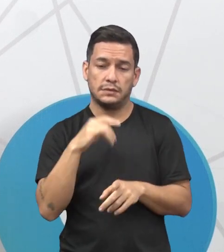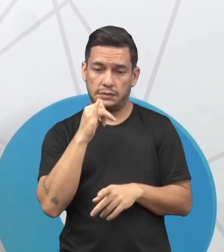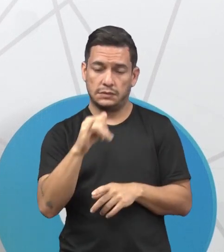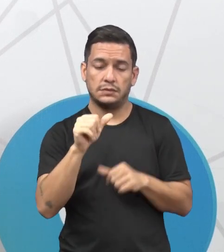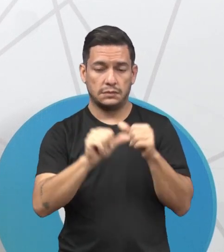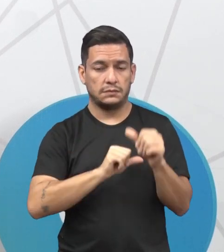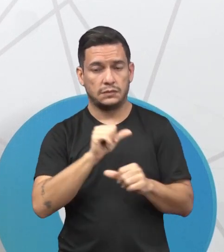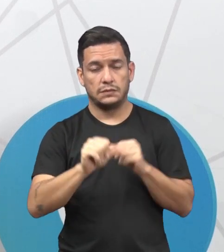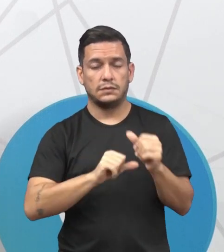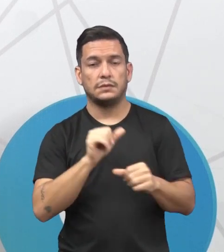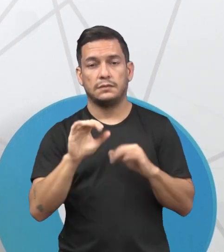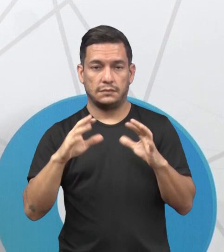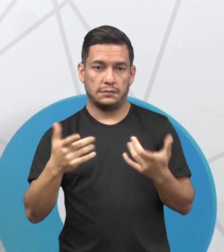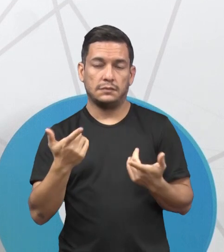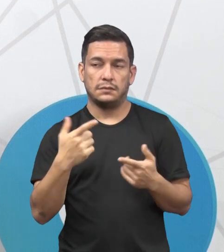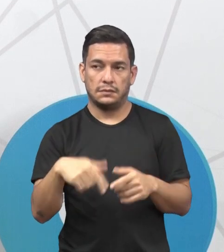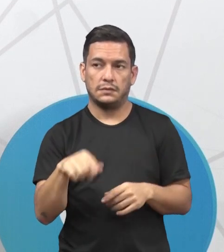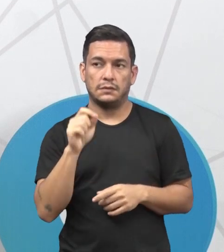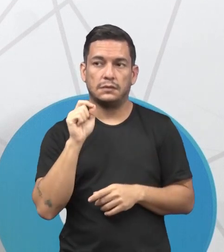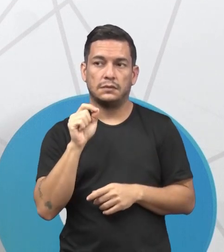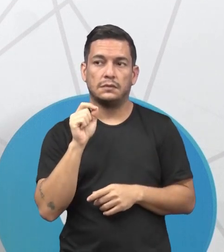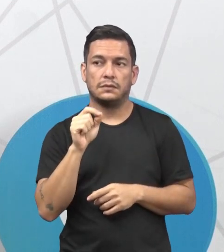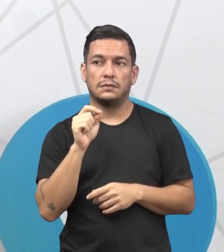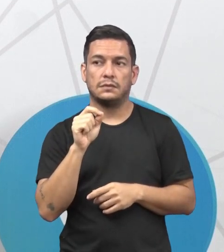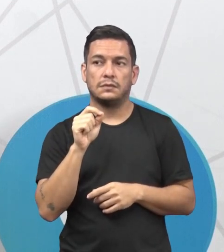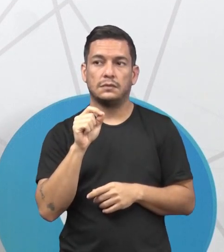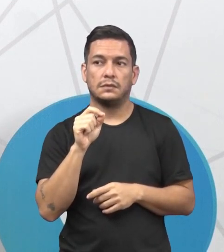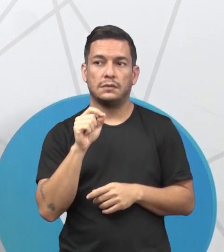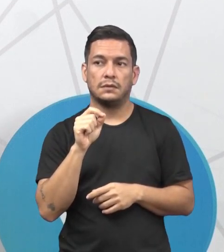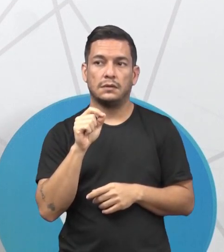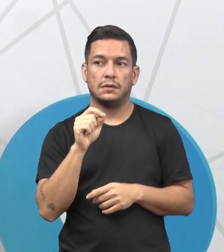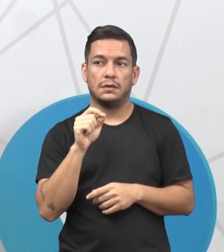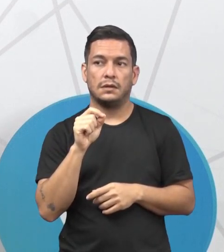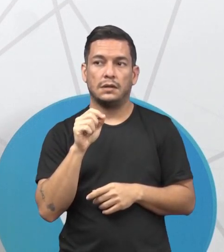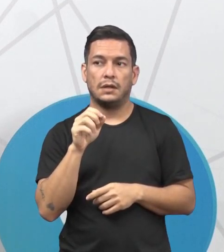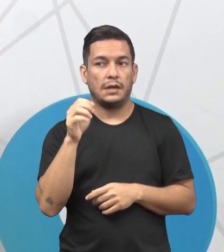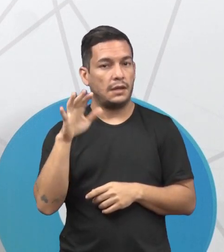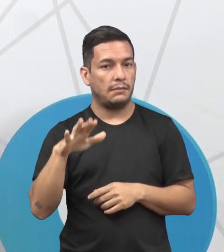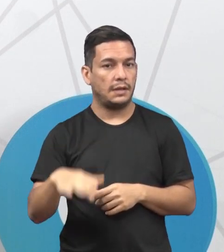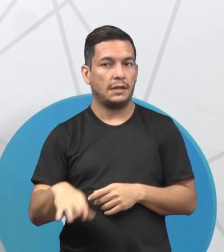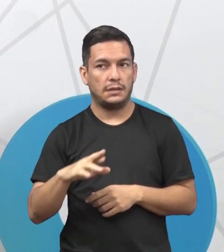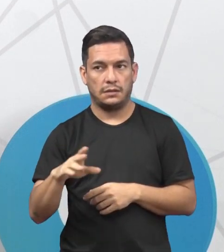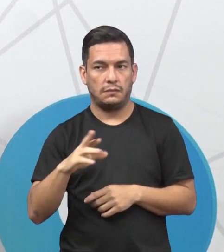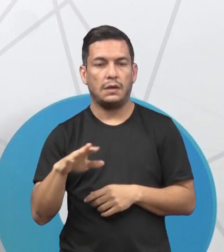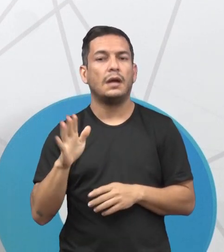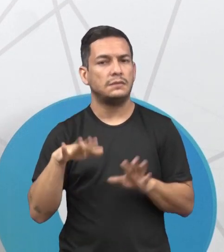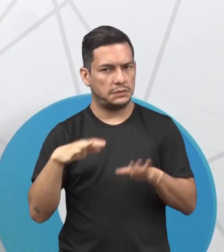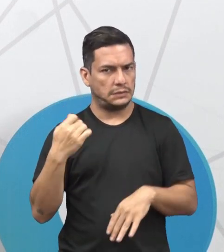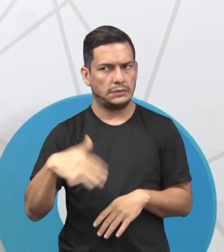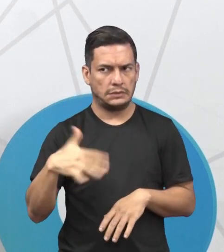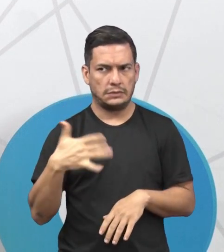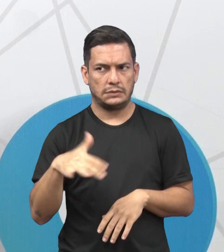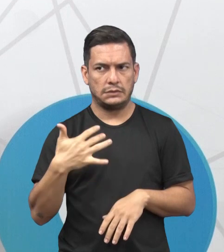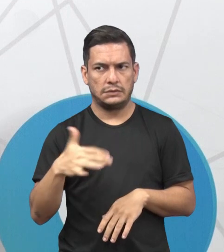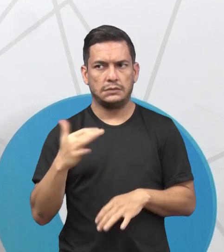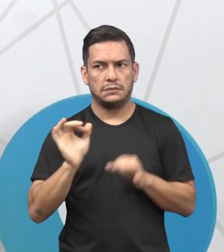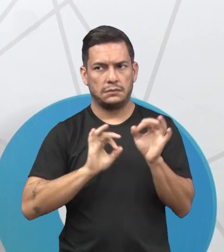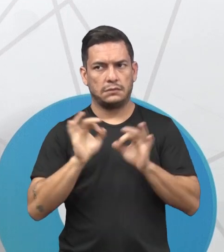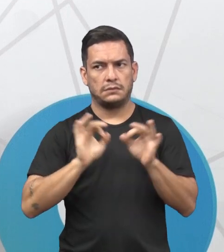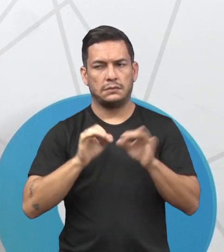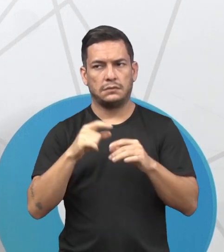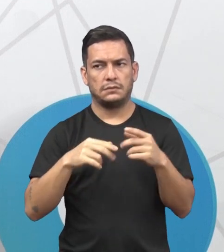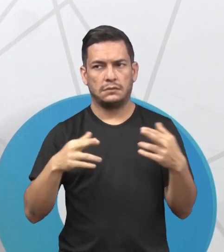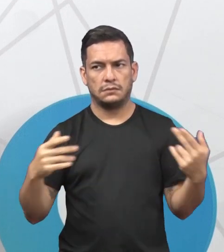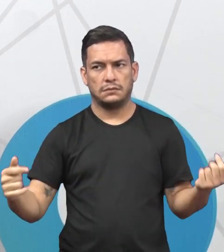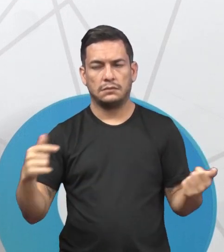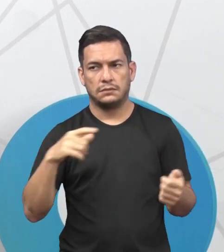renovável, É um tipo de energia, o contraponto dela é que ela não é tão barata, custa um pouco caro você montar esse material, ela